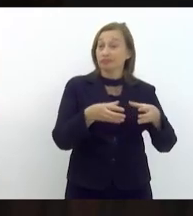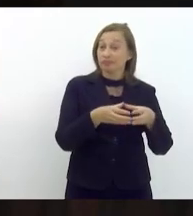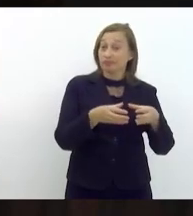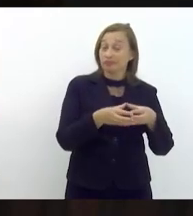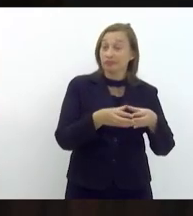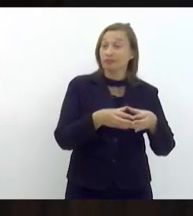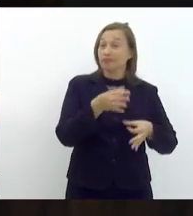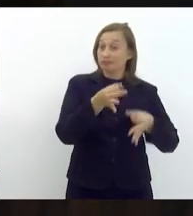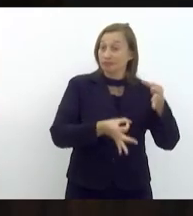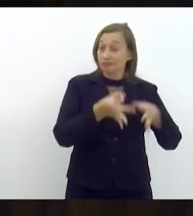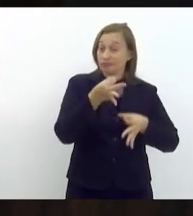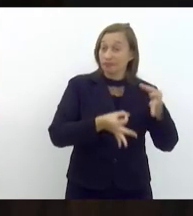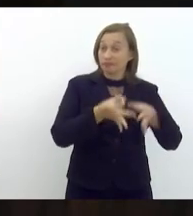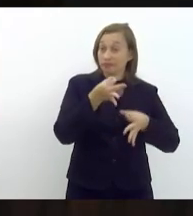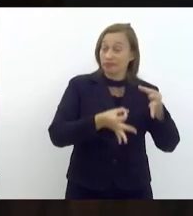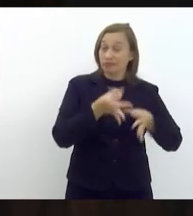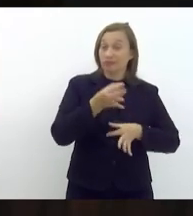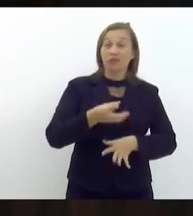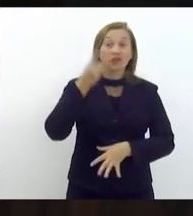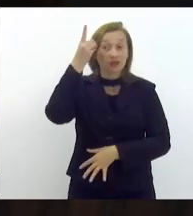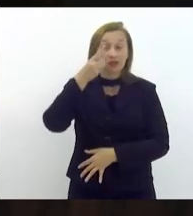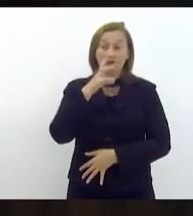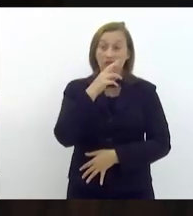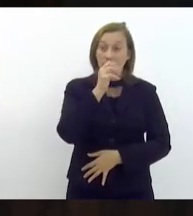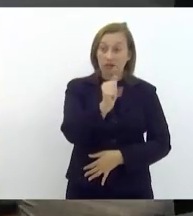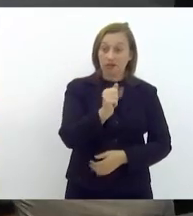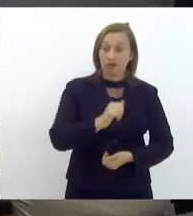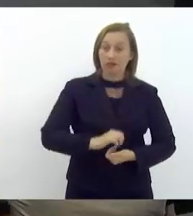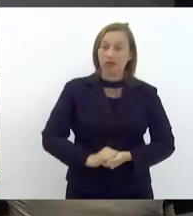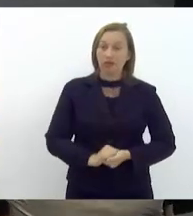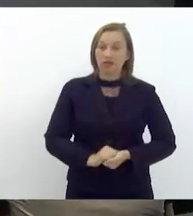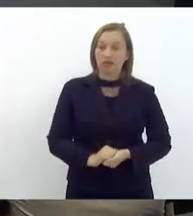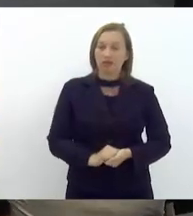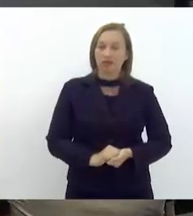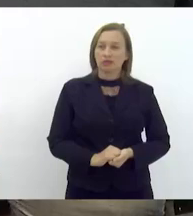constituição e justiça Deputado Rodrigo Amorim